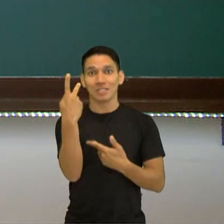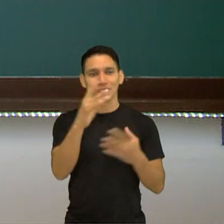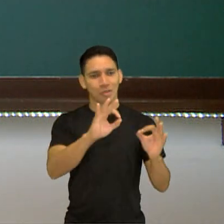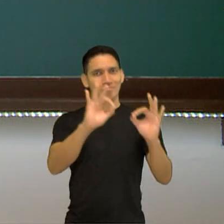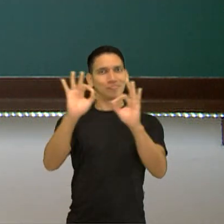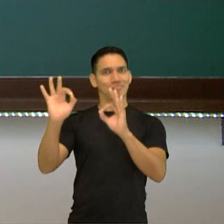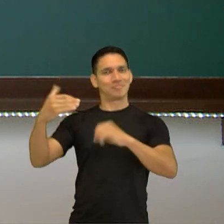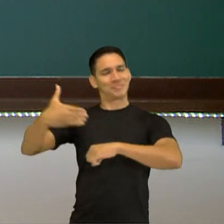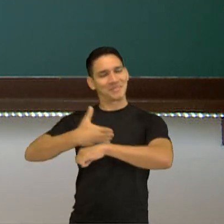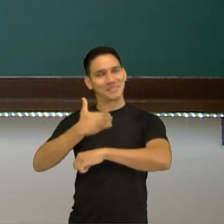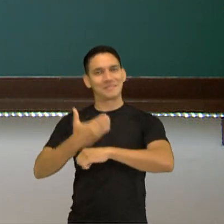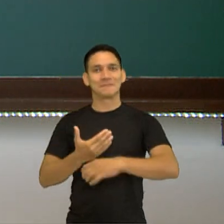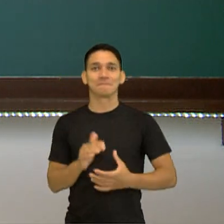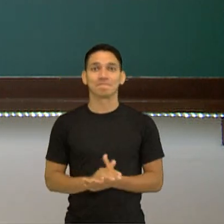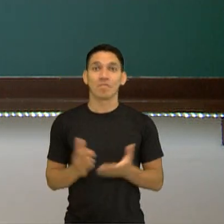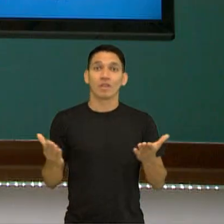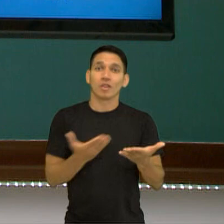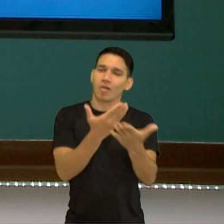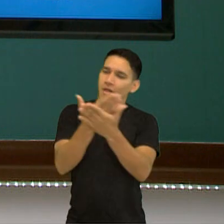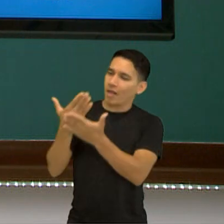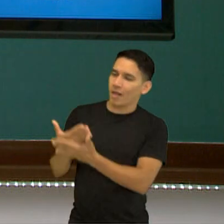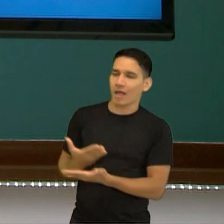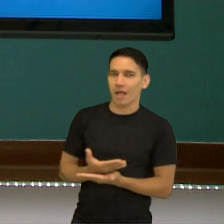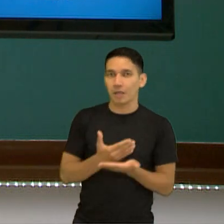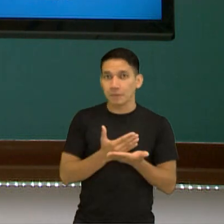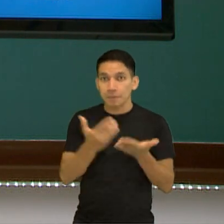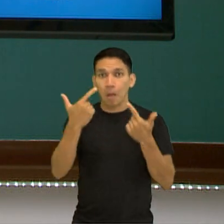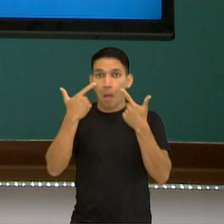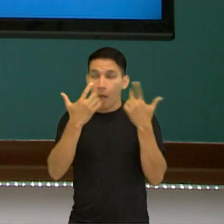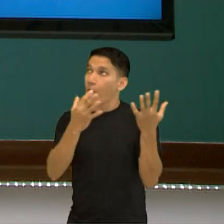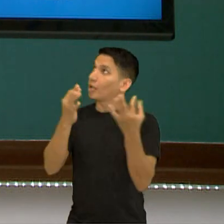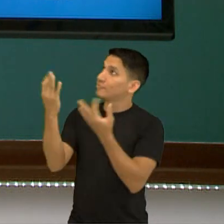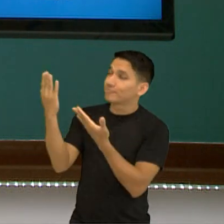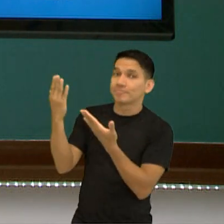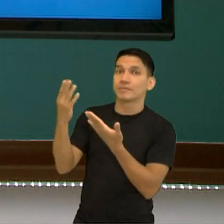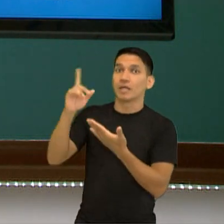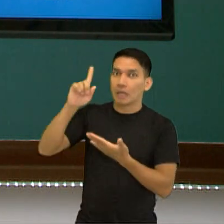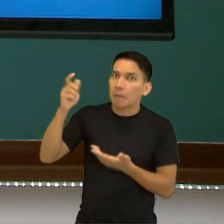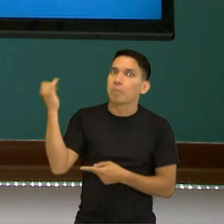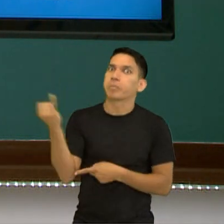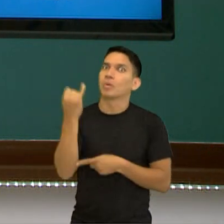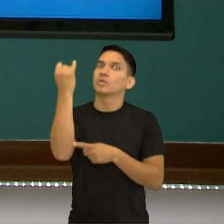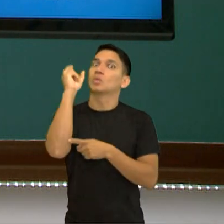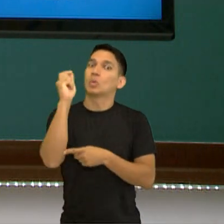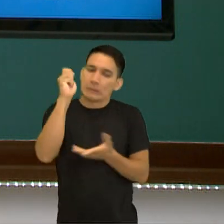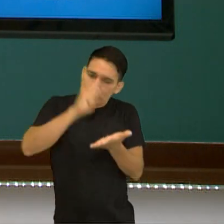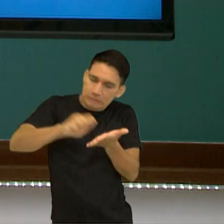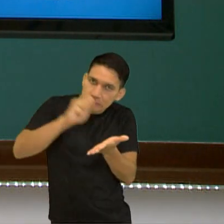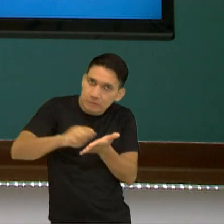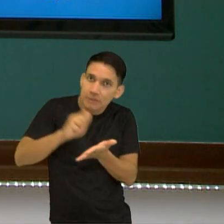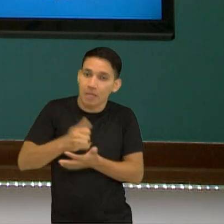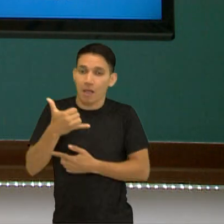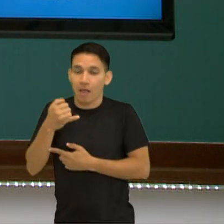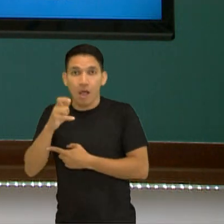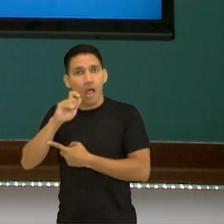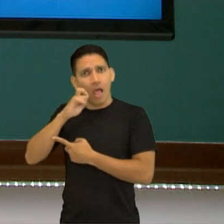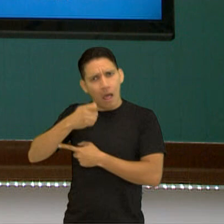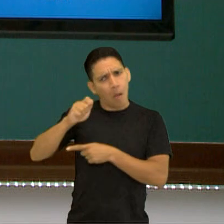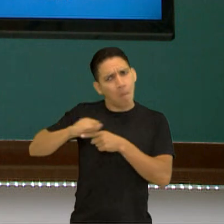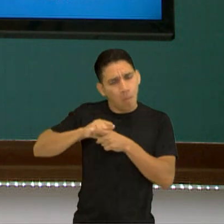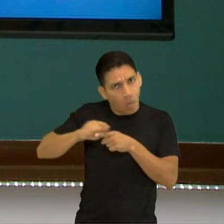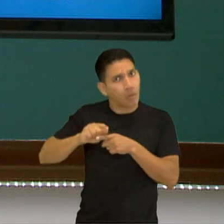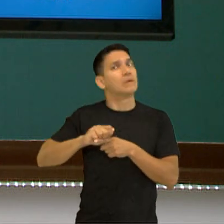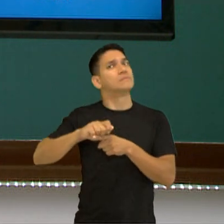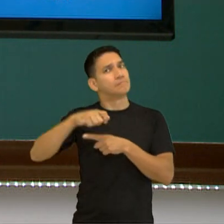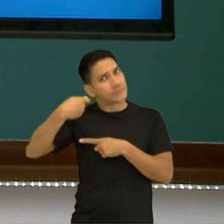e participação. E nessa nossa aula de hoje é fundamental que você tenha caderno, caneta, lápis e borracha para que você possa realizar